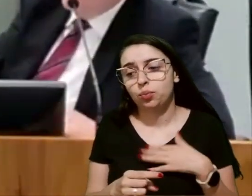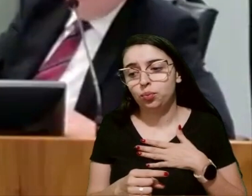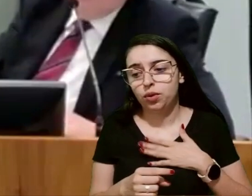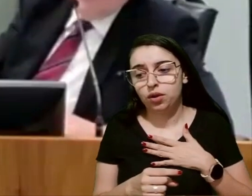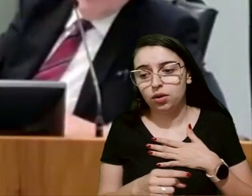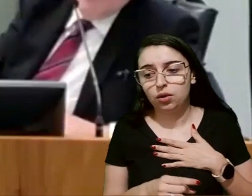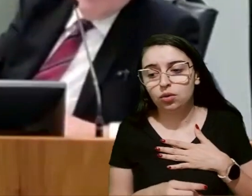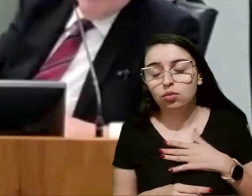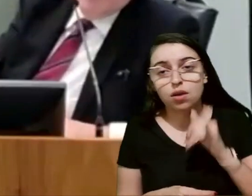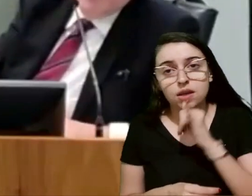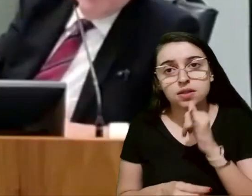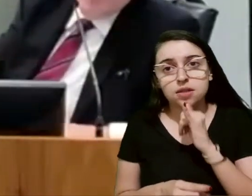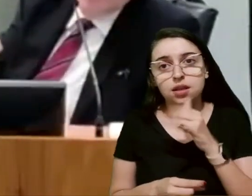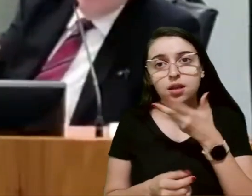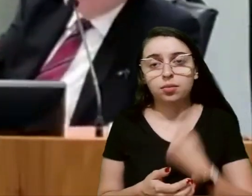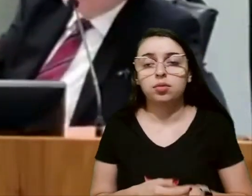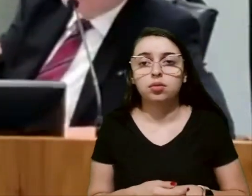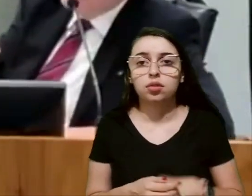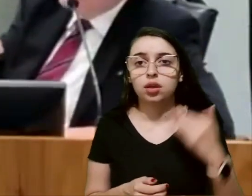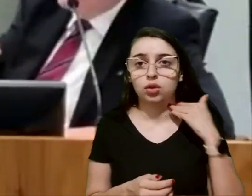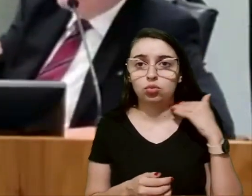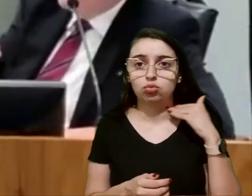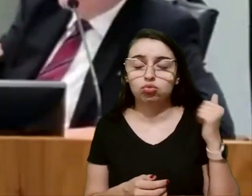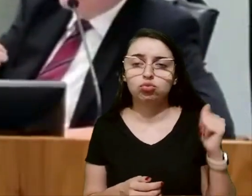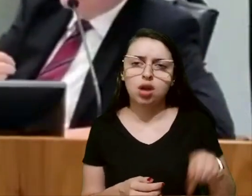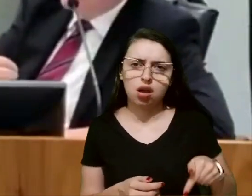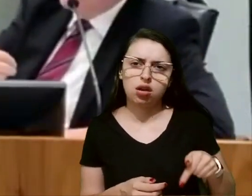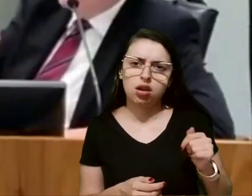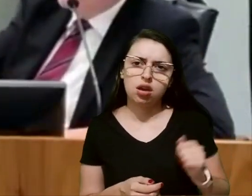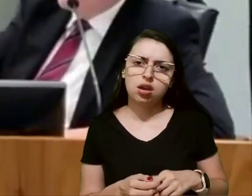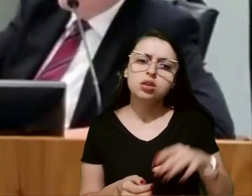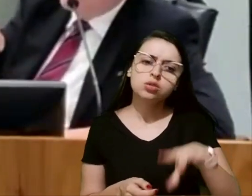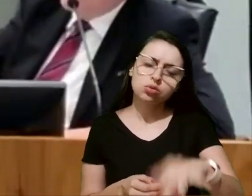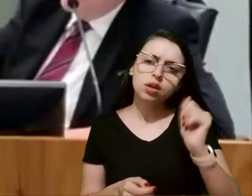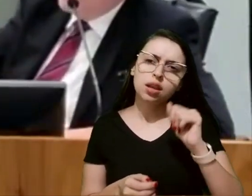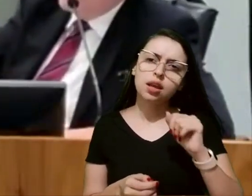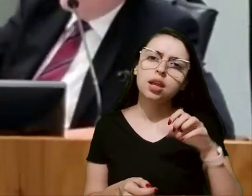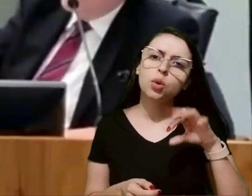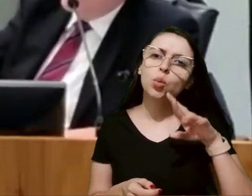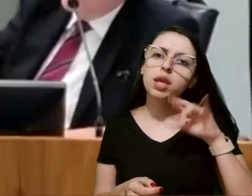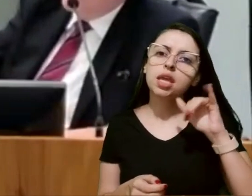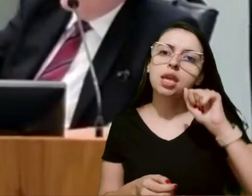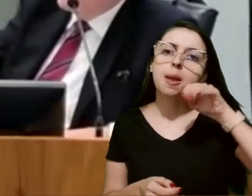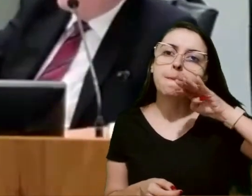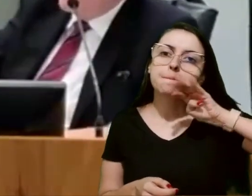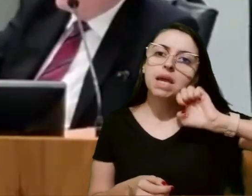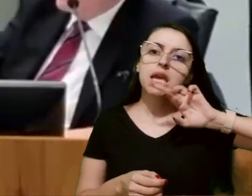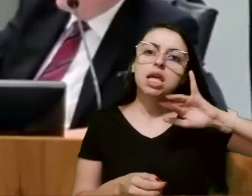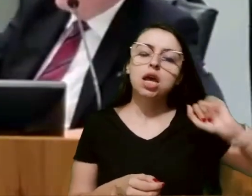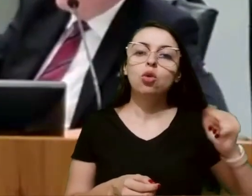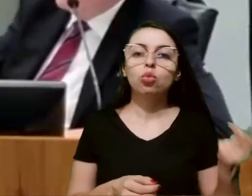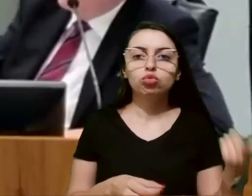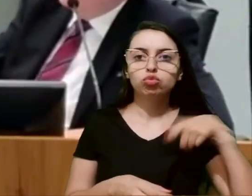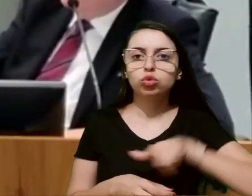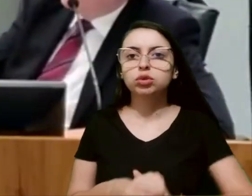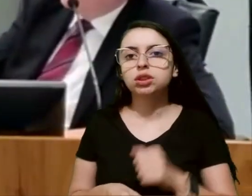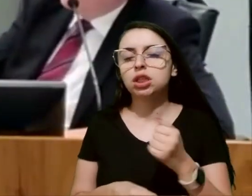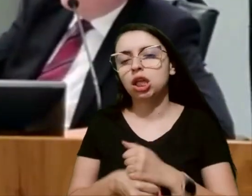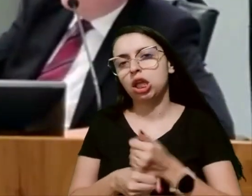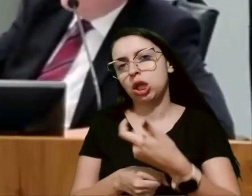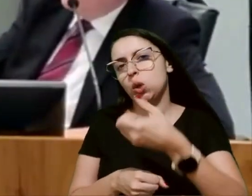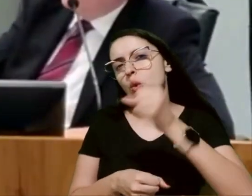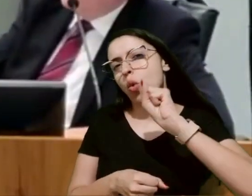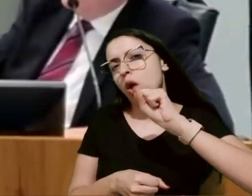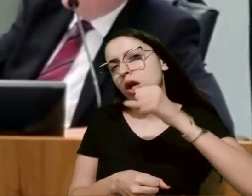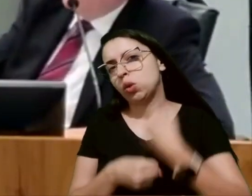o meu exemplo pessoal, eu fui juiz aqui em São Paulo, depois fui por opção minha, fui para Ribeirão Preto, lá fiquei 8 anos. Quando voltei para